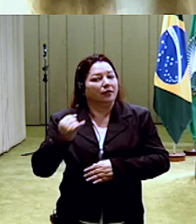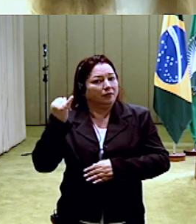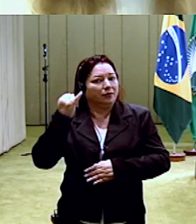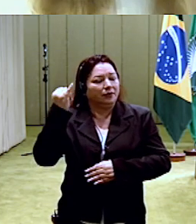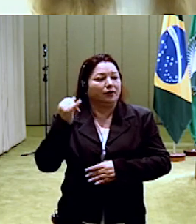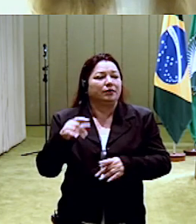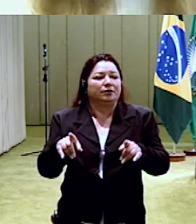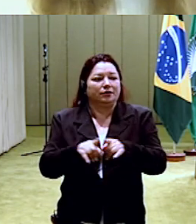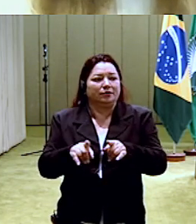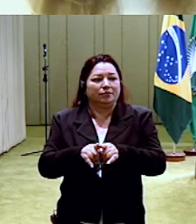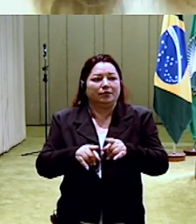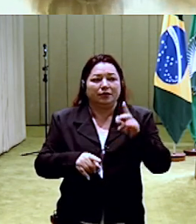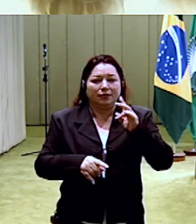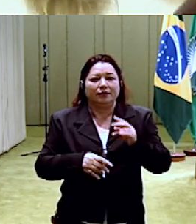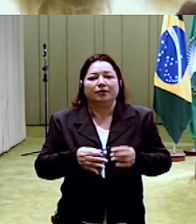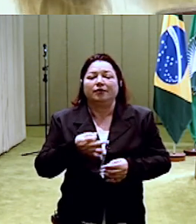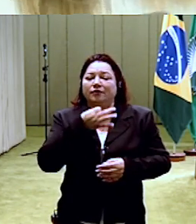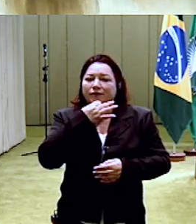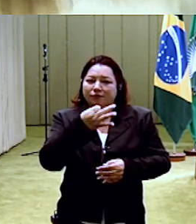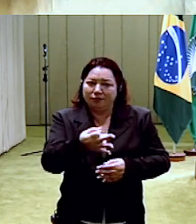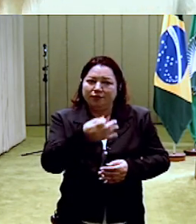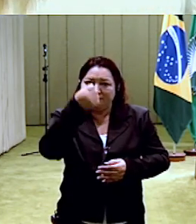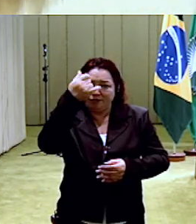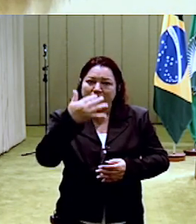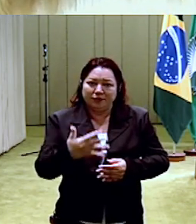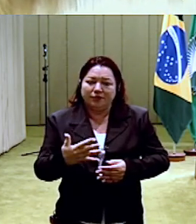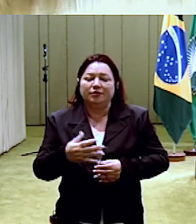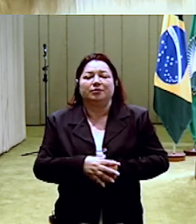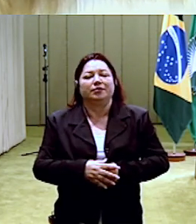importante, eu não sei se ela talvez pudesse mencionar algo em relação a isso,